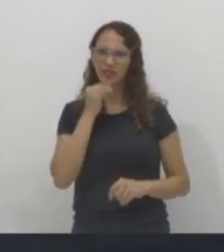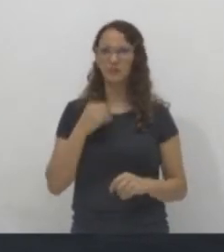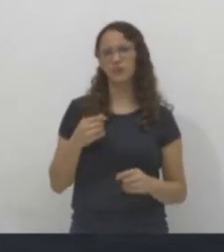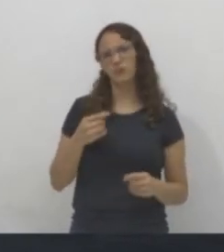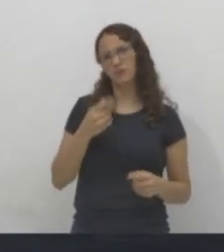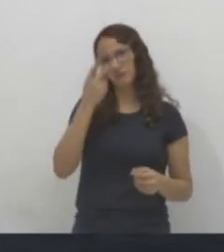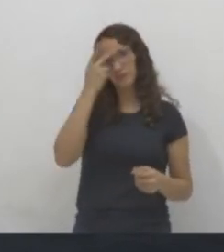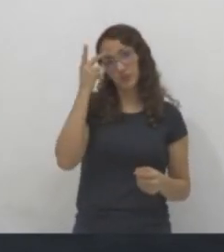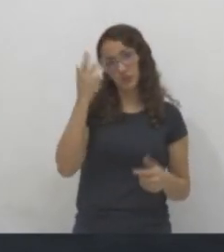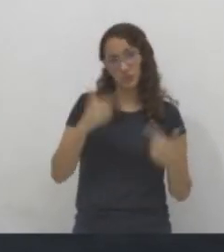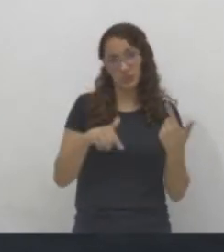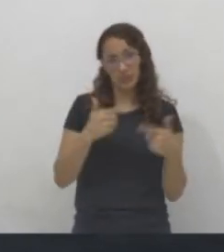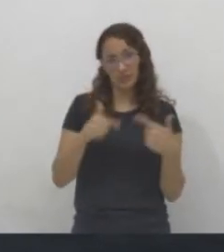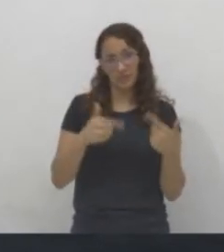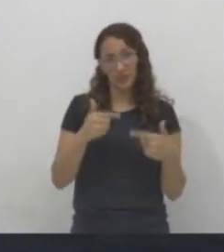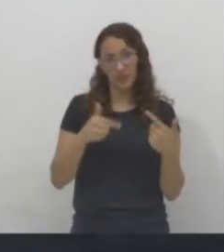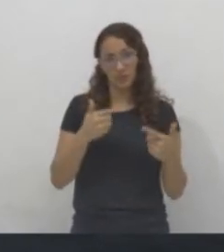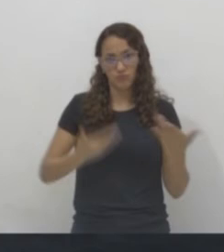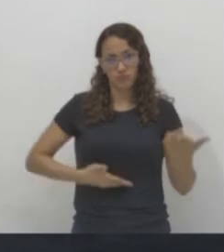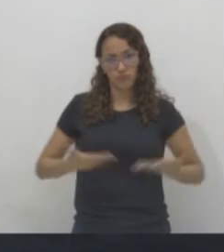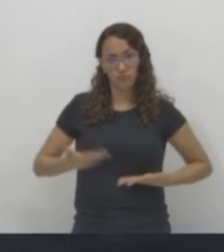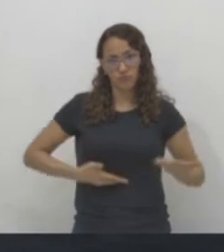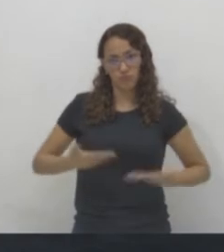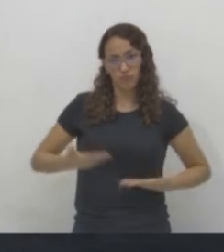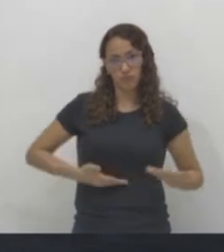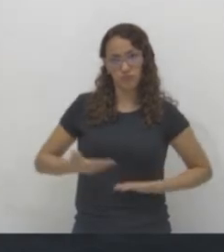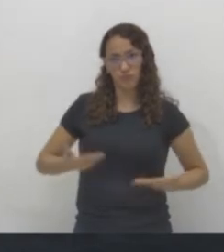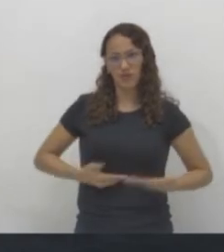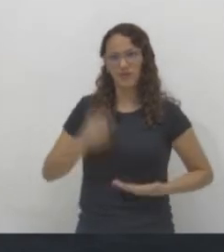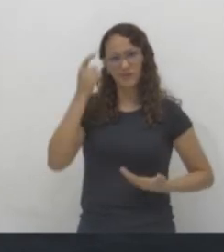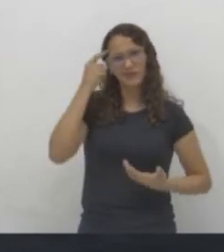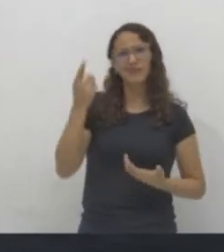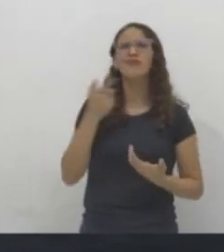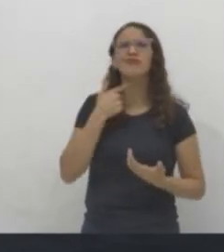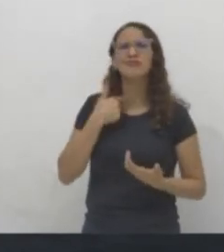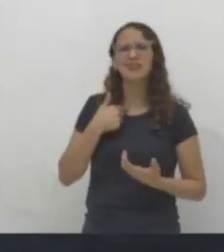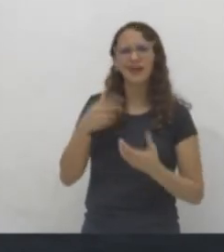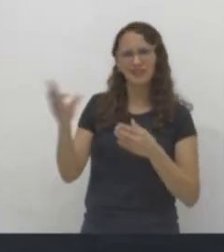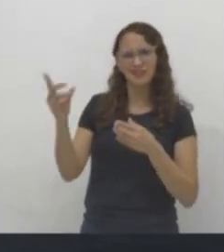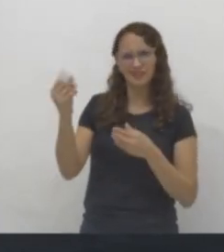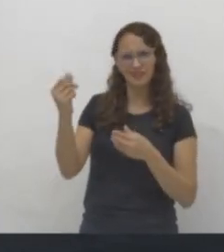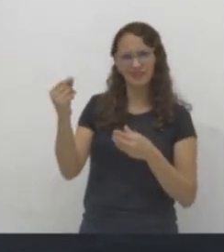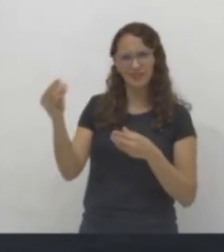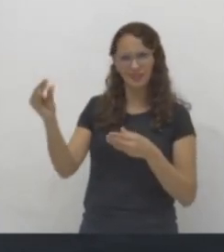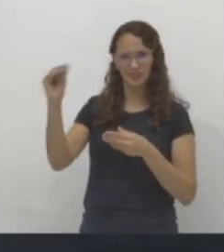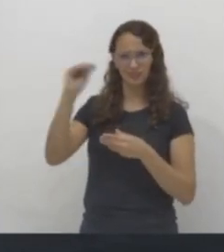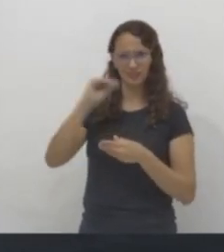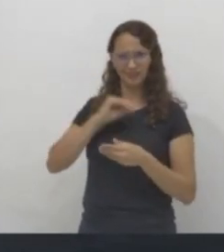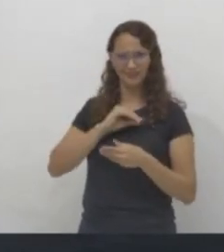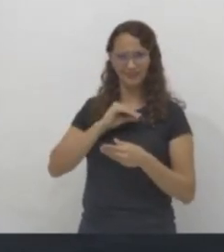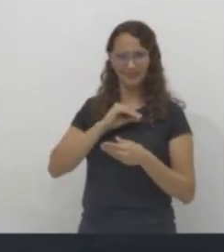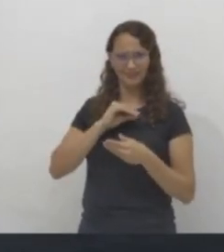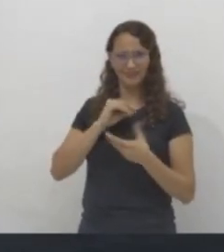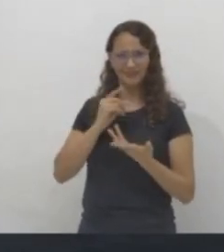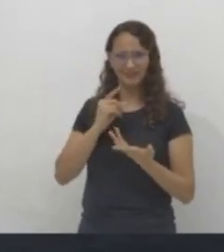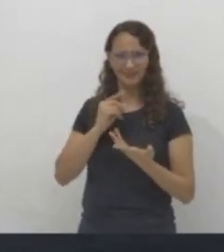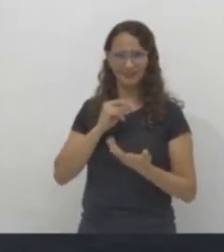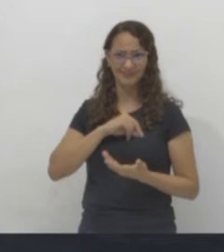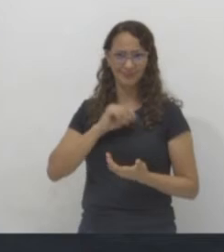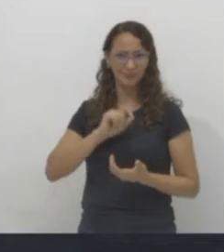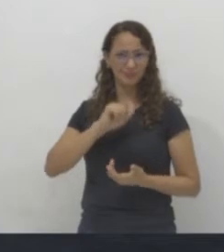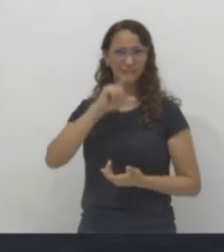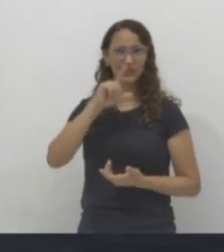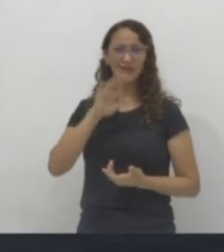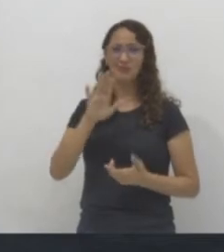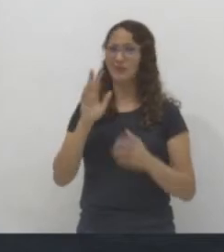achava que ia conseguir o aumento, mas ao contrário, ele foi prejudicado, ele prejudicou uma outra pessoa. Então,